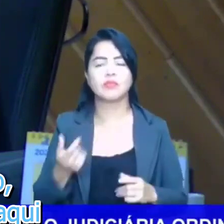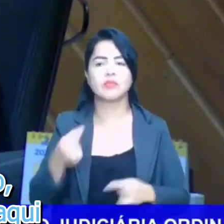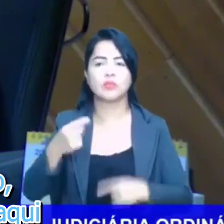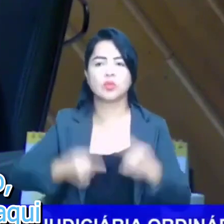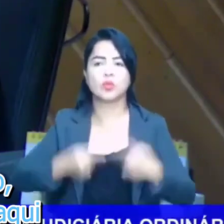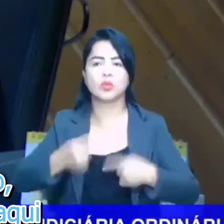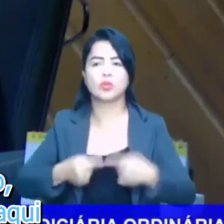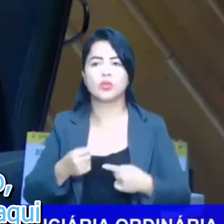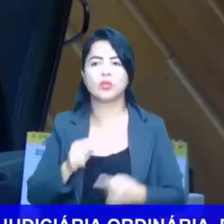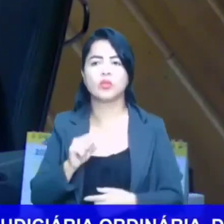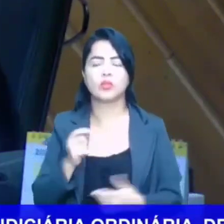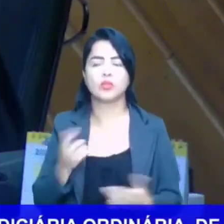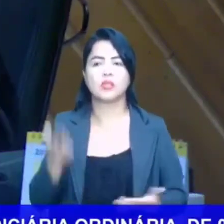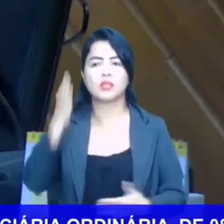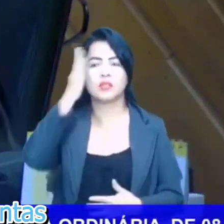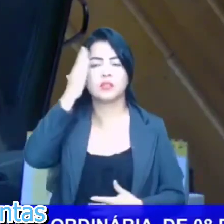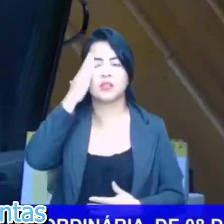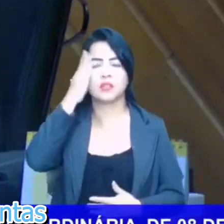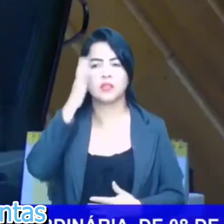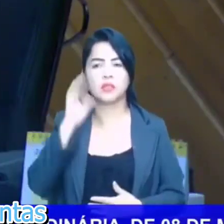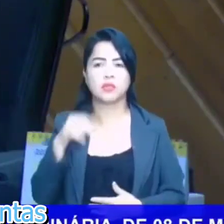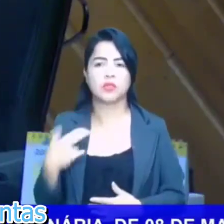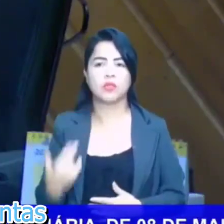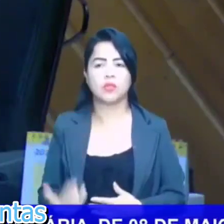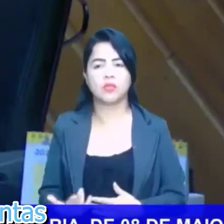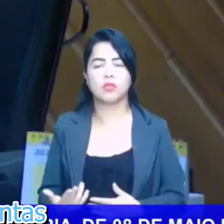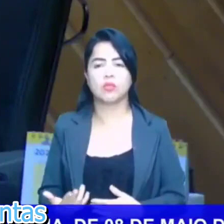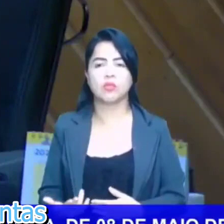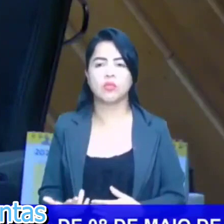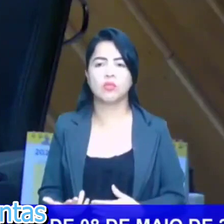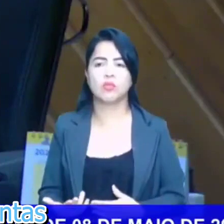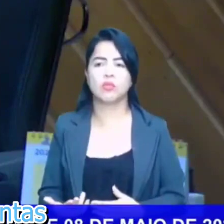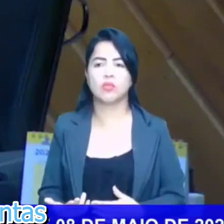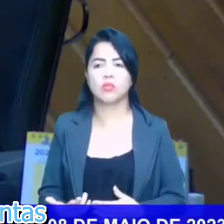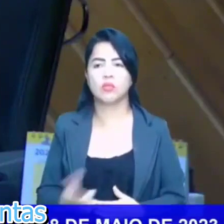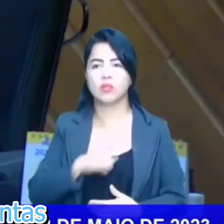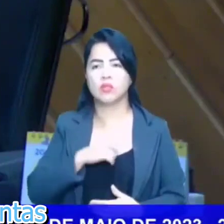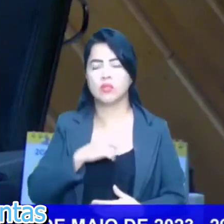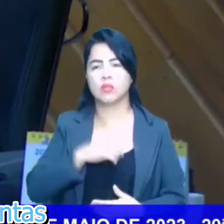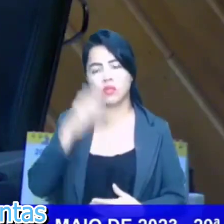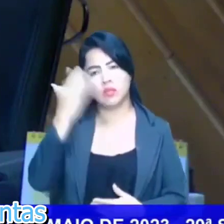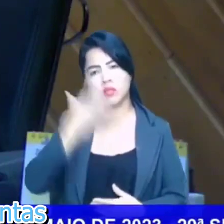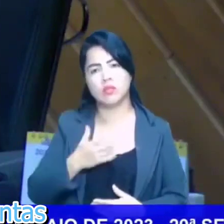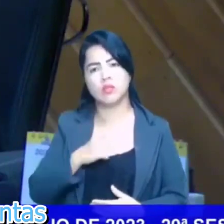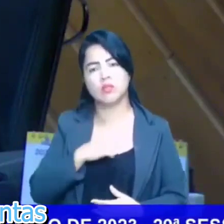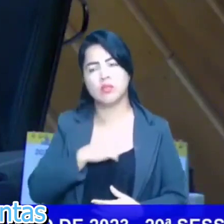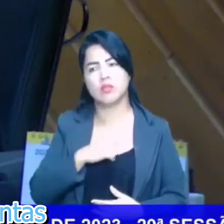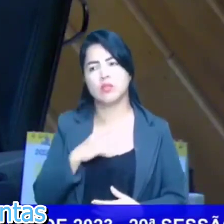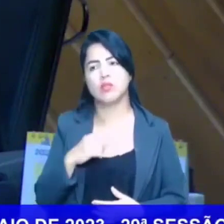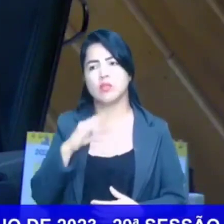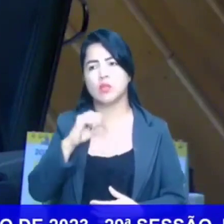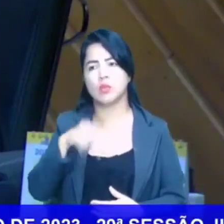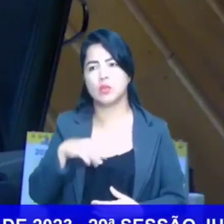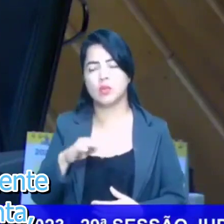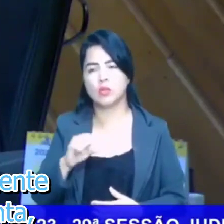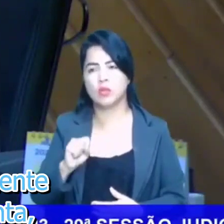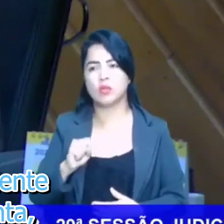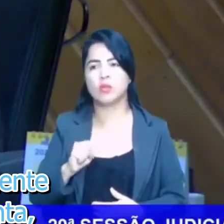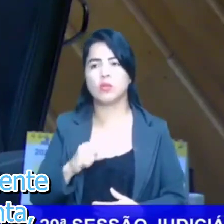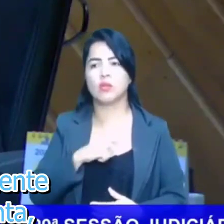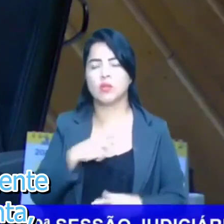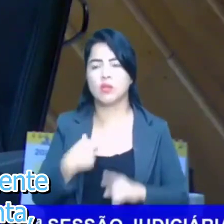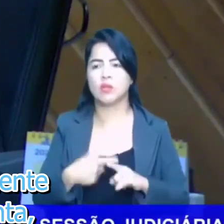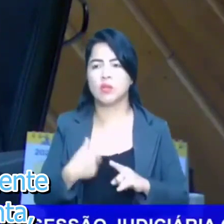debate aqui é saber se deve ou não haver a reprovação das contas por conta dessas falhas que